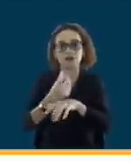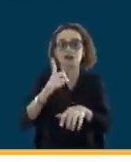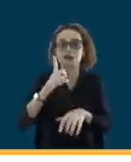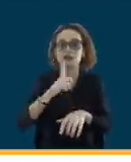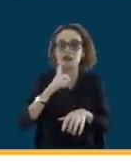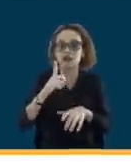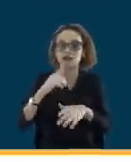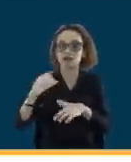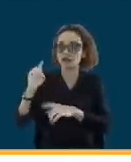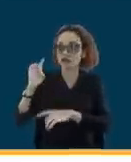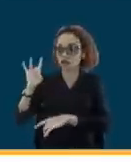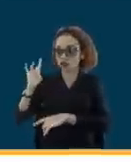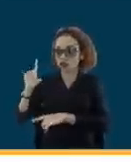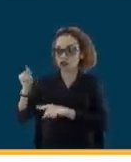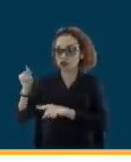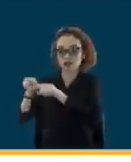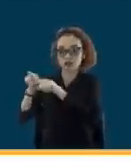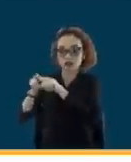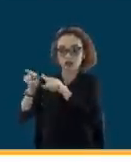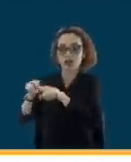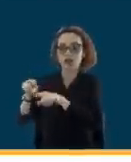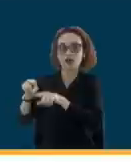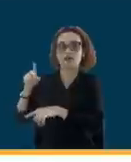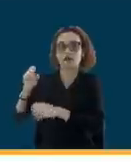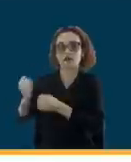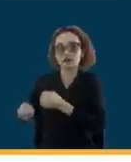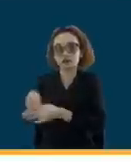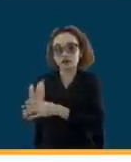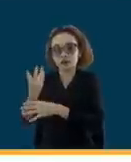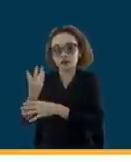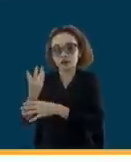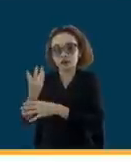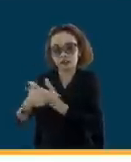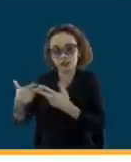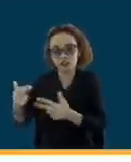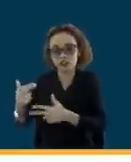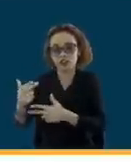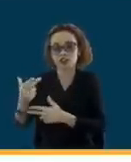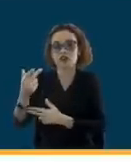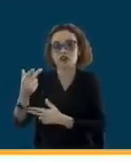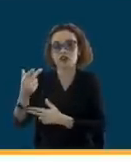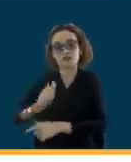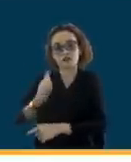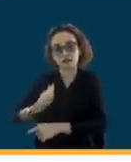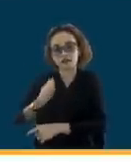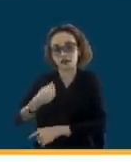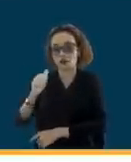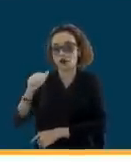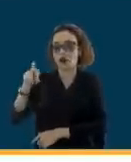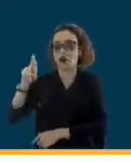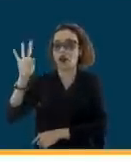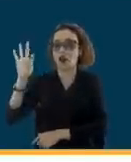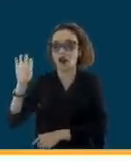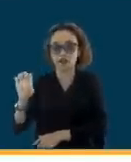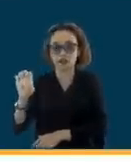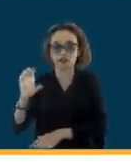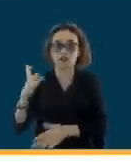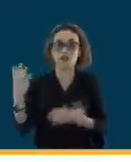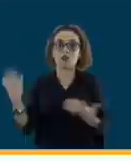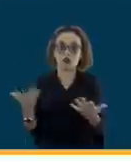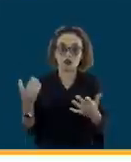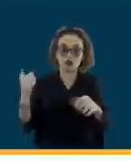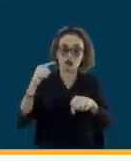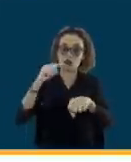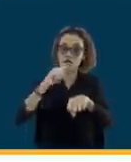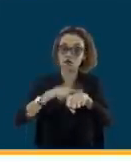muita coisa e vive dessa arte. E nesse momento, o socorro a esses